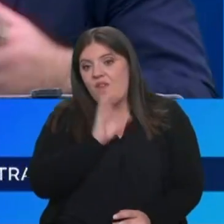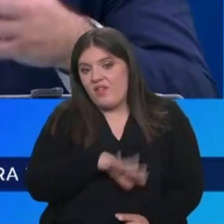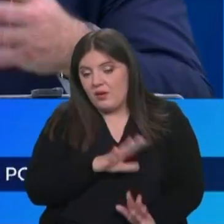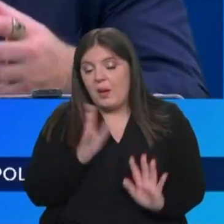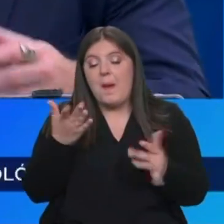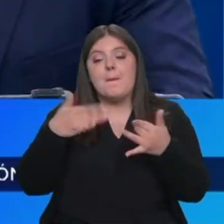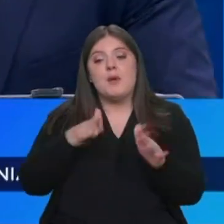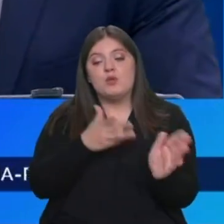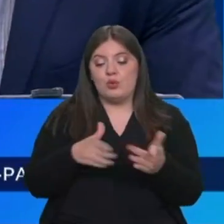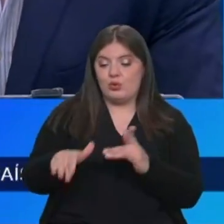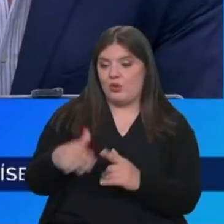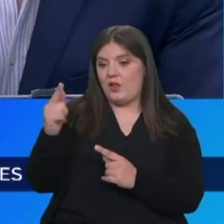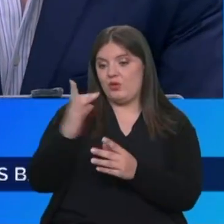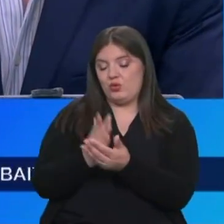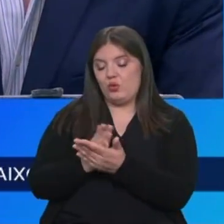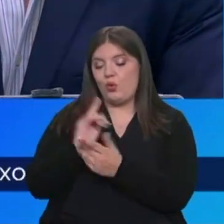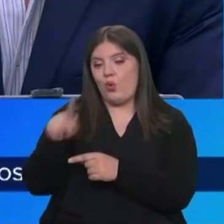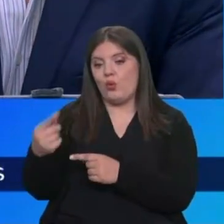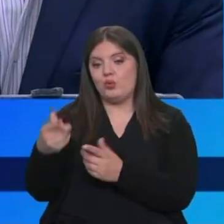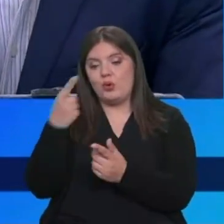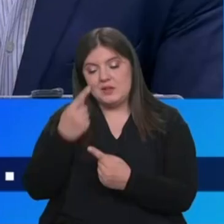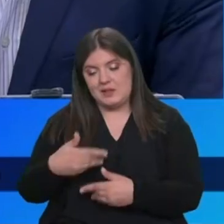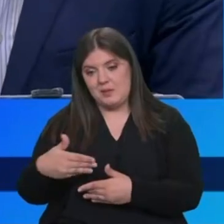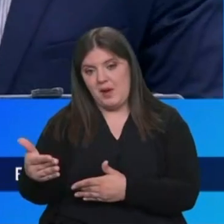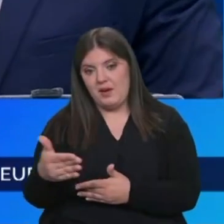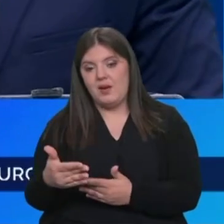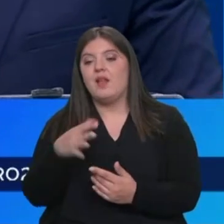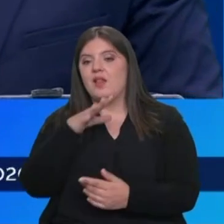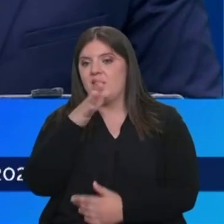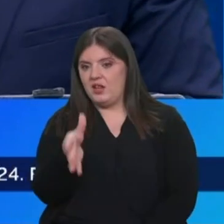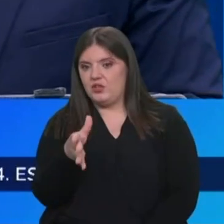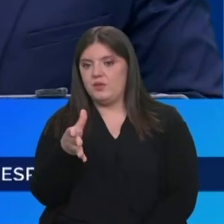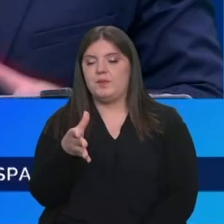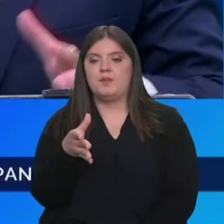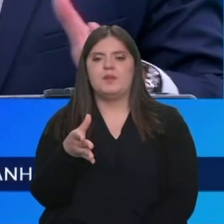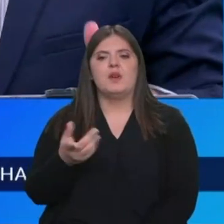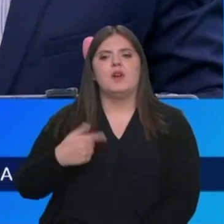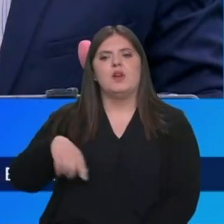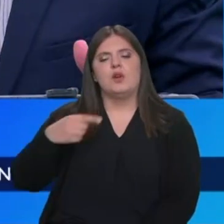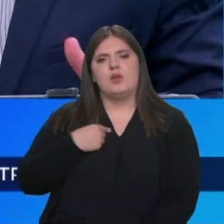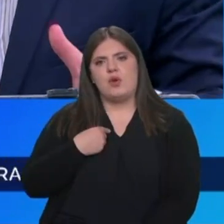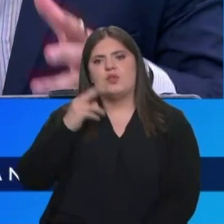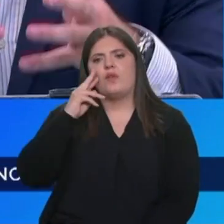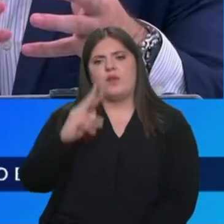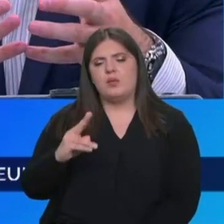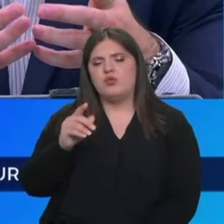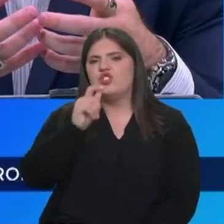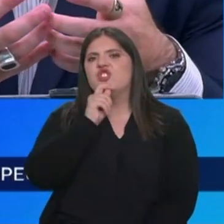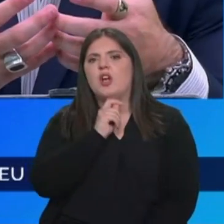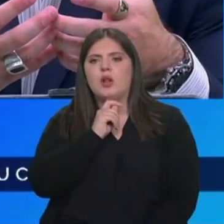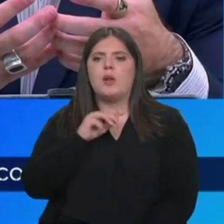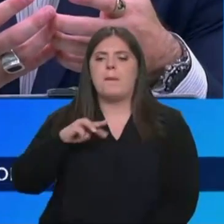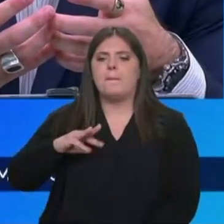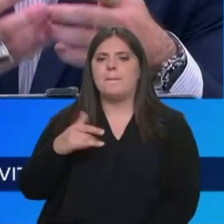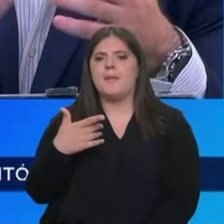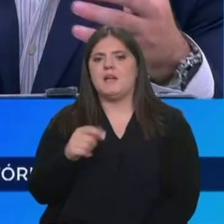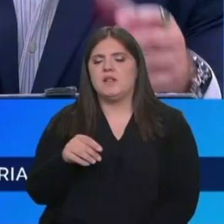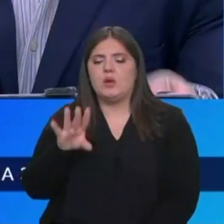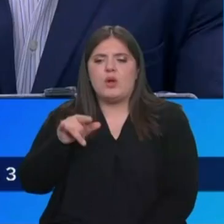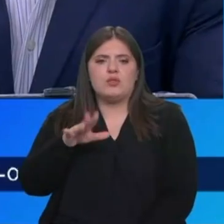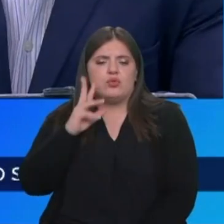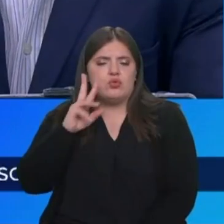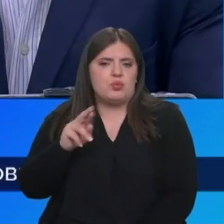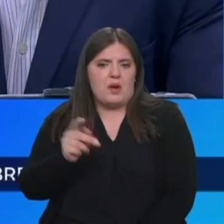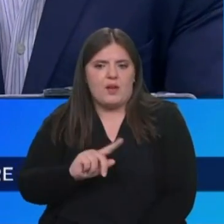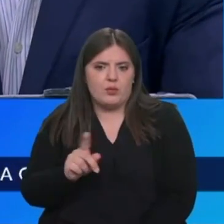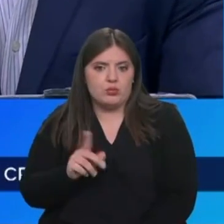lado, um outro estudo também revelado esta semana diz que nós encontramos gelo em Marte em sítios onde estávamos à espera. Vamos